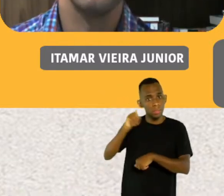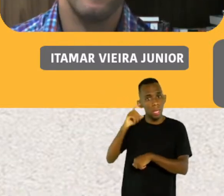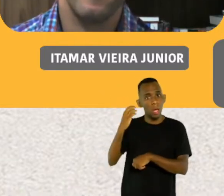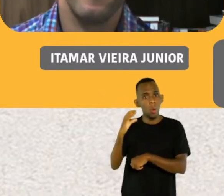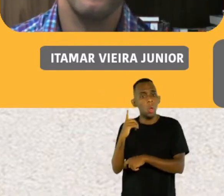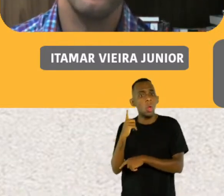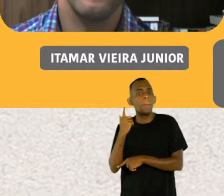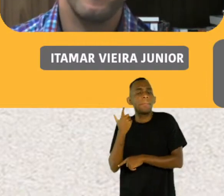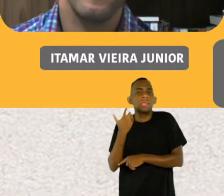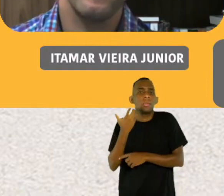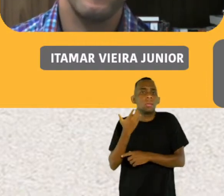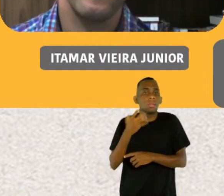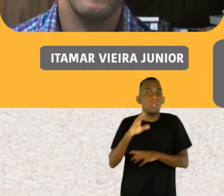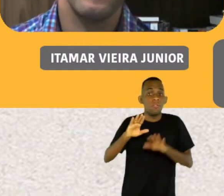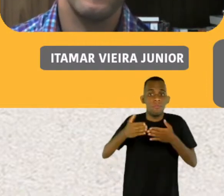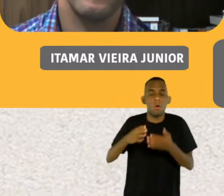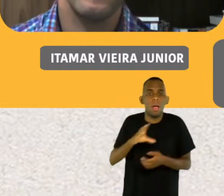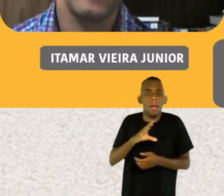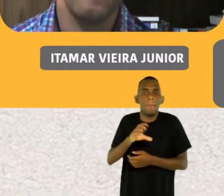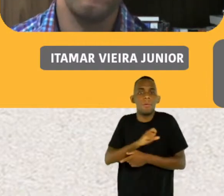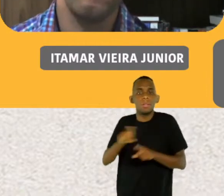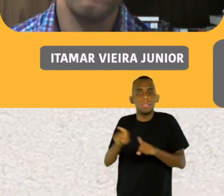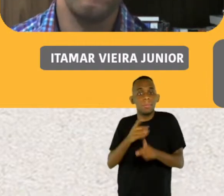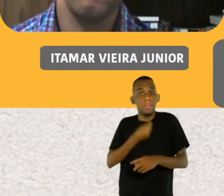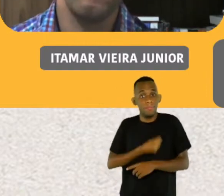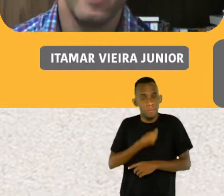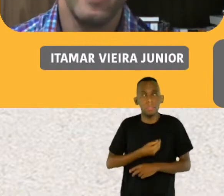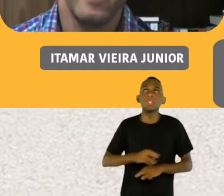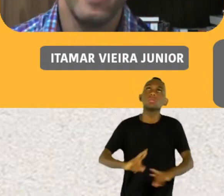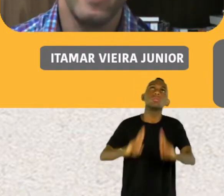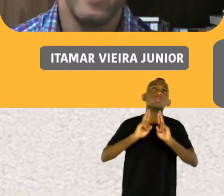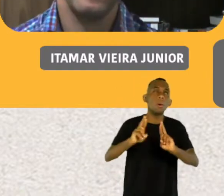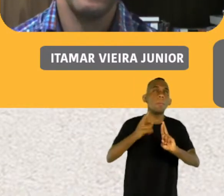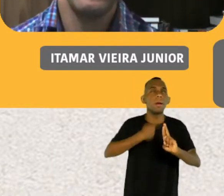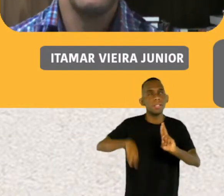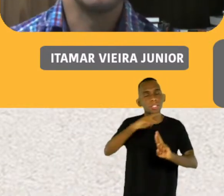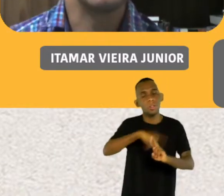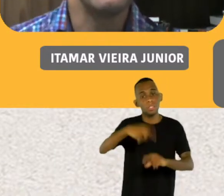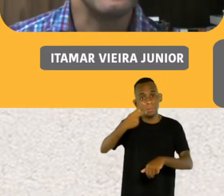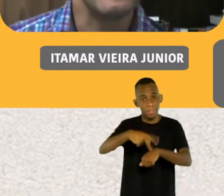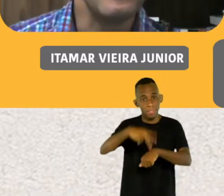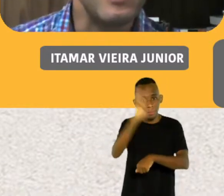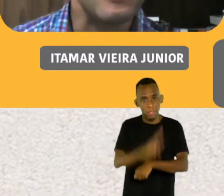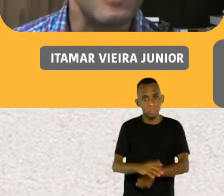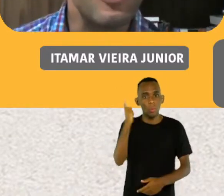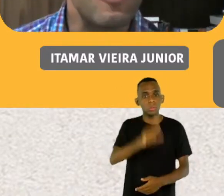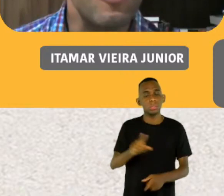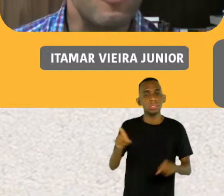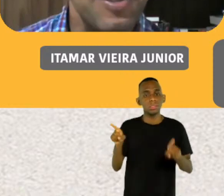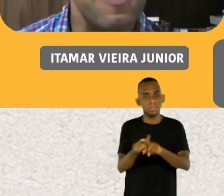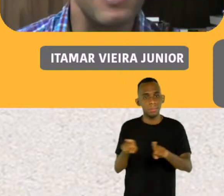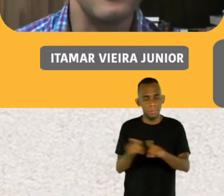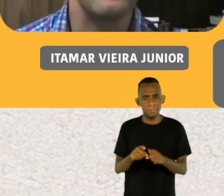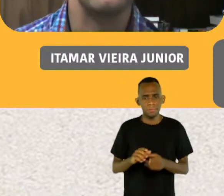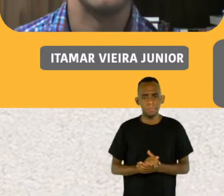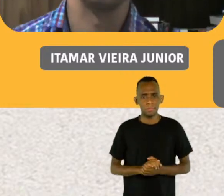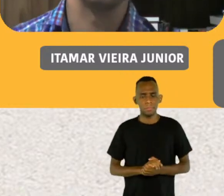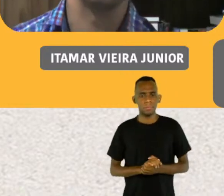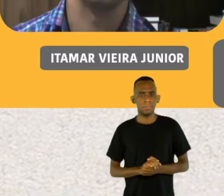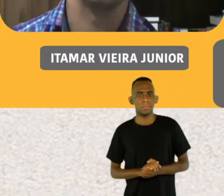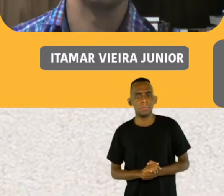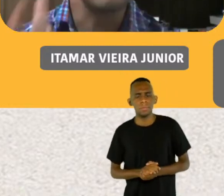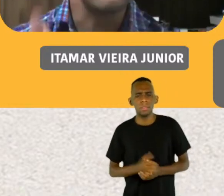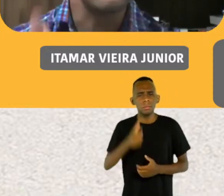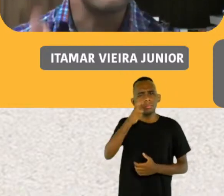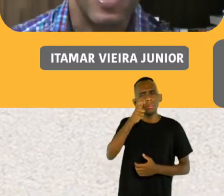vida, eu espero que a gente também consiga fazer isso. Né? Que interessante você falar sobre isso, Sérgio,